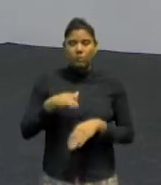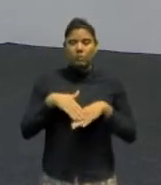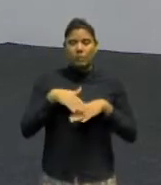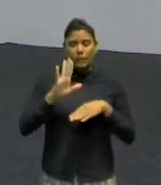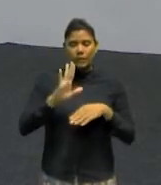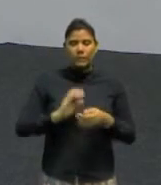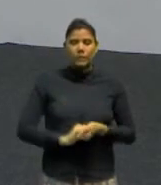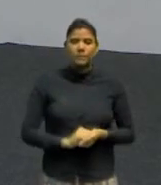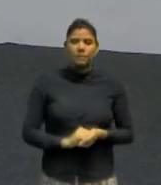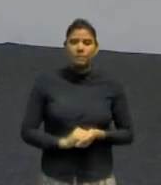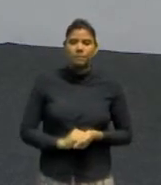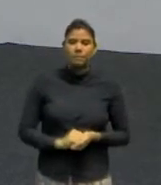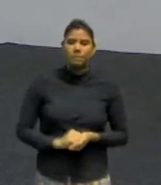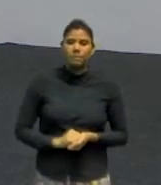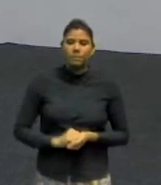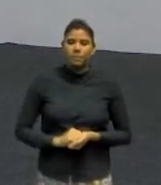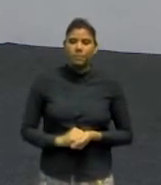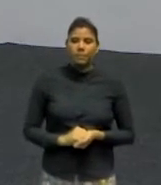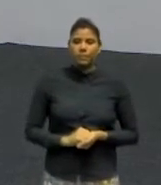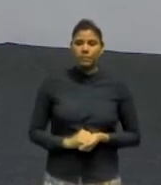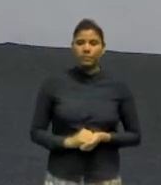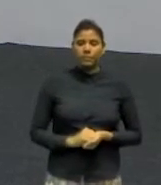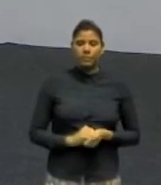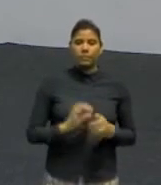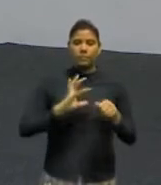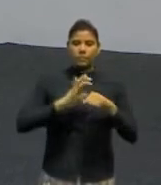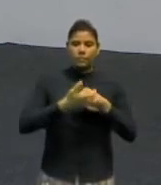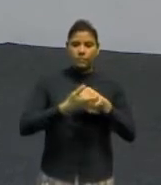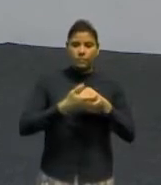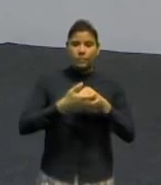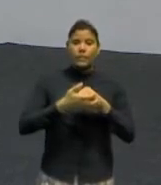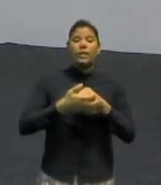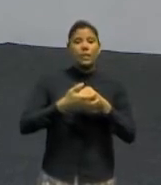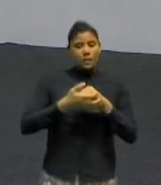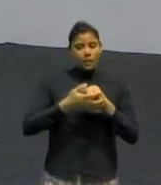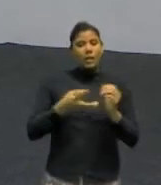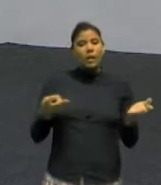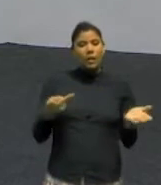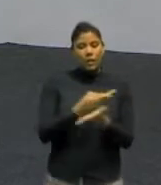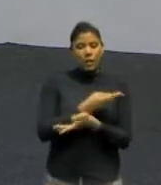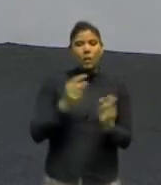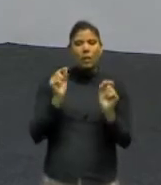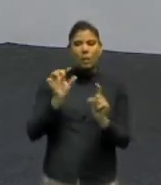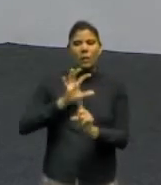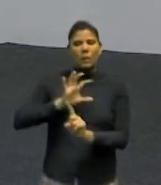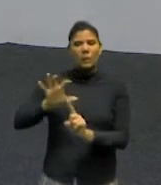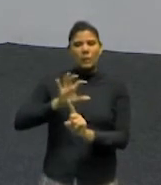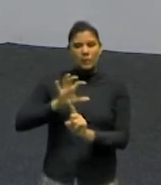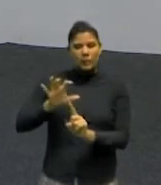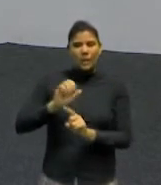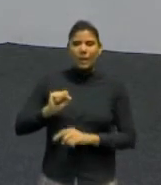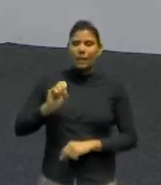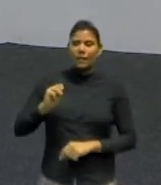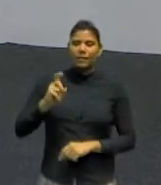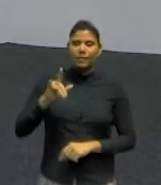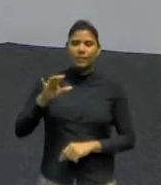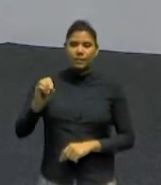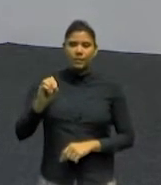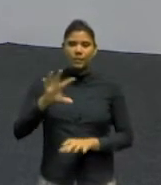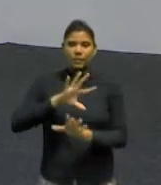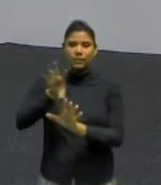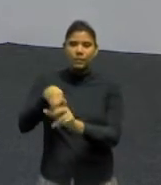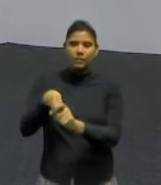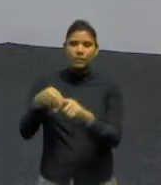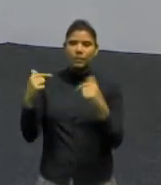A queda no início na pandemia, os casos de assédio no ambiente corporativo voltam a crescer no Brasil.